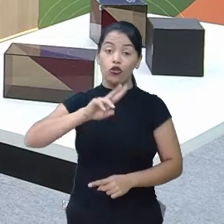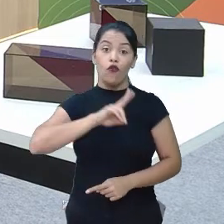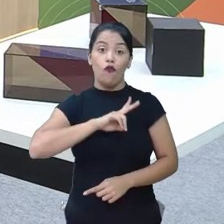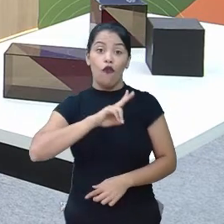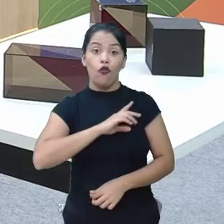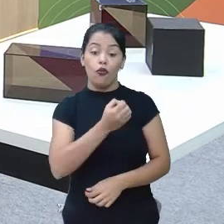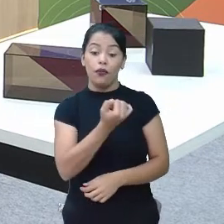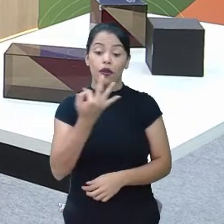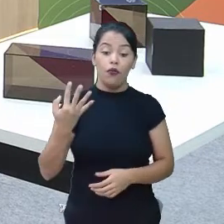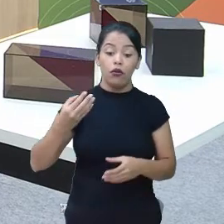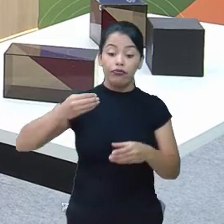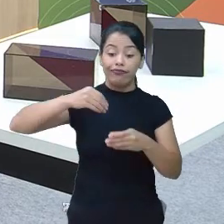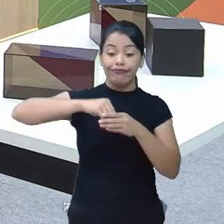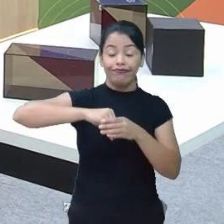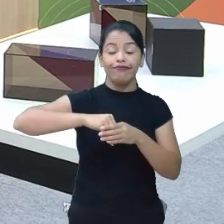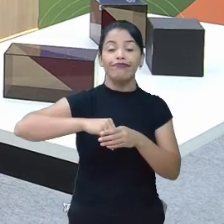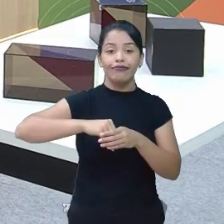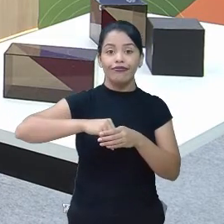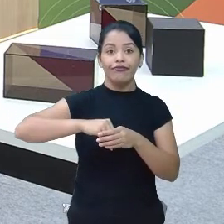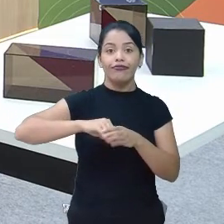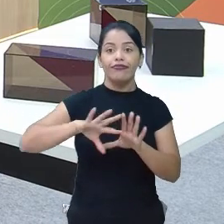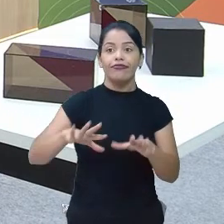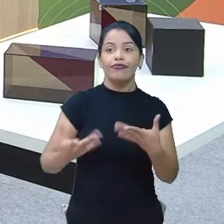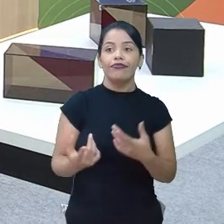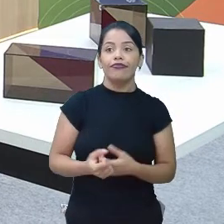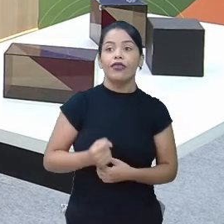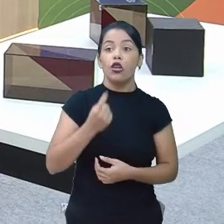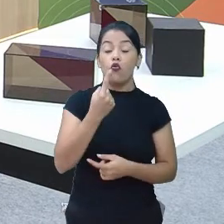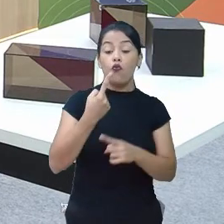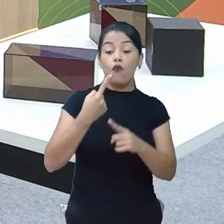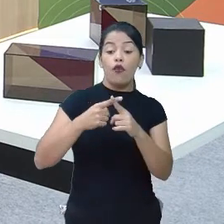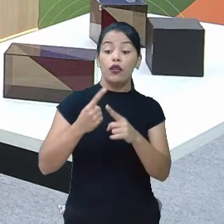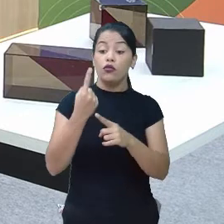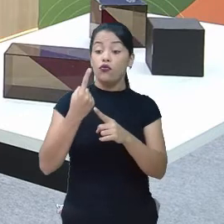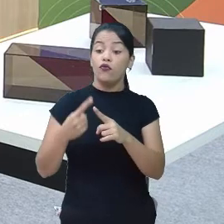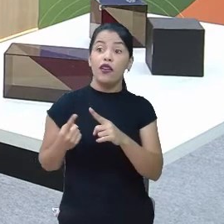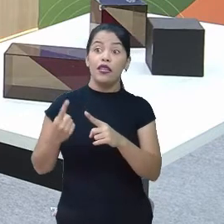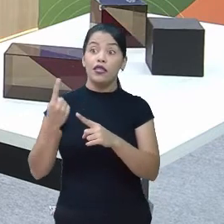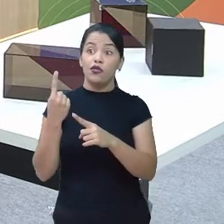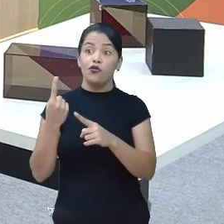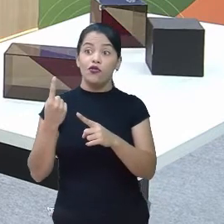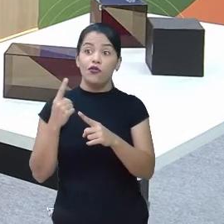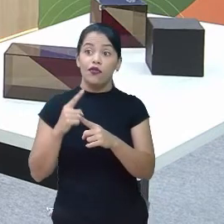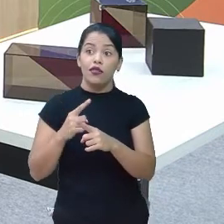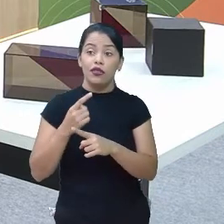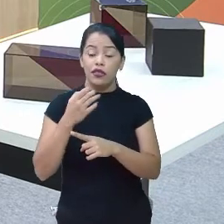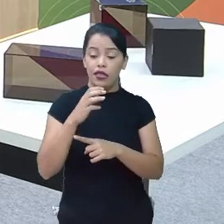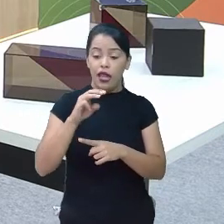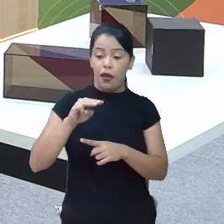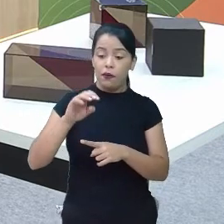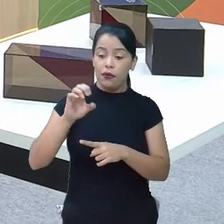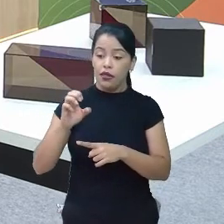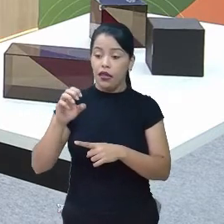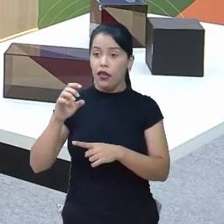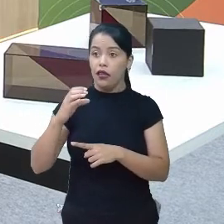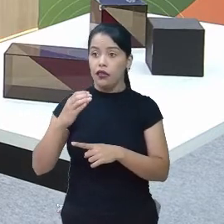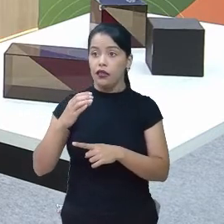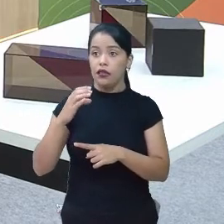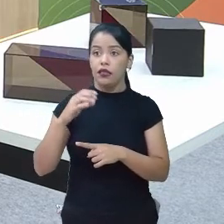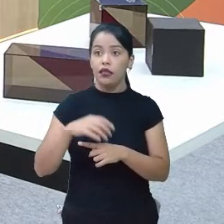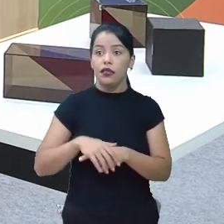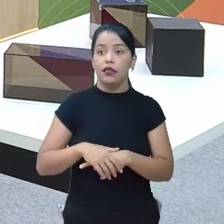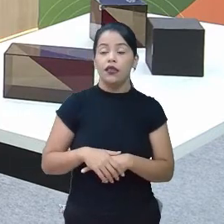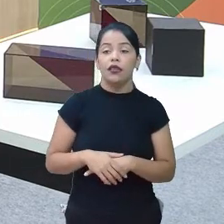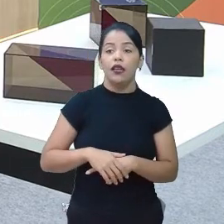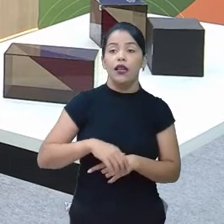por exemplo. E se eu multiplicar, ó, 1 vezes 1 vezes 1, centímetro com centímetro com centímetro, 1 vezes 1 vezes 1